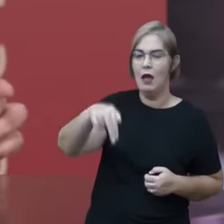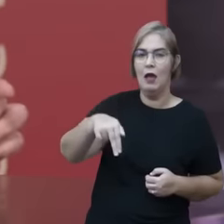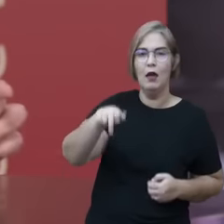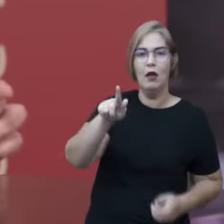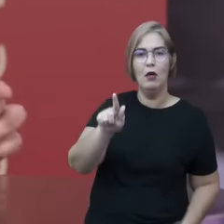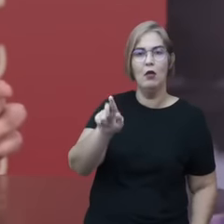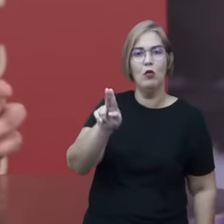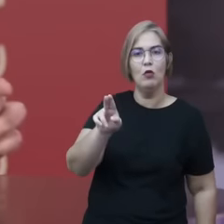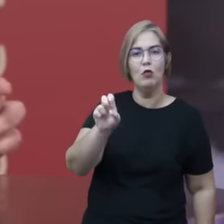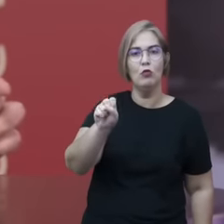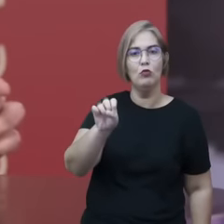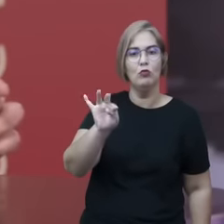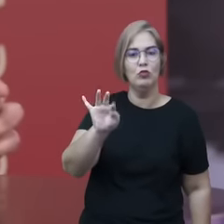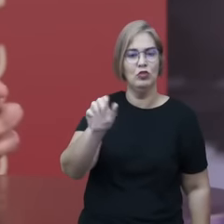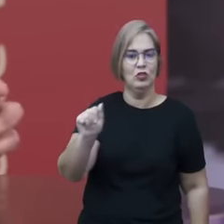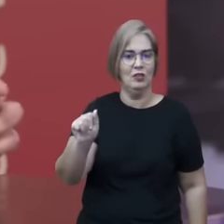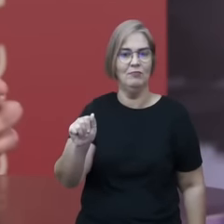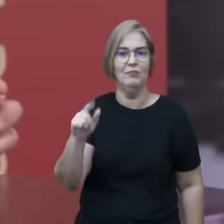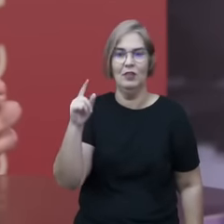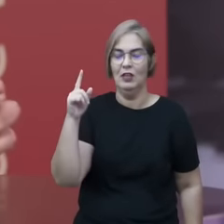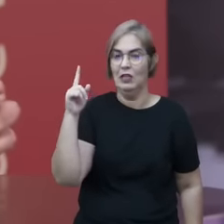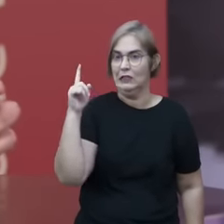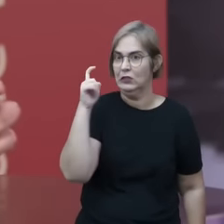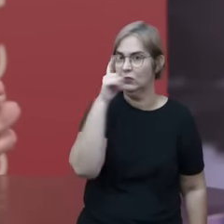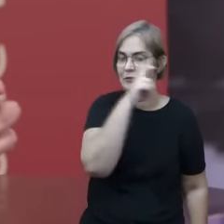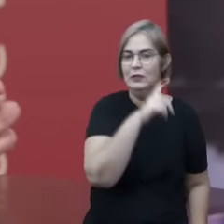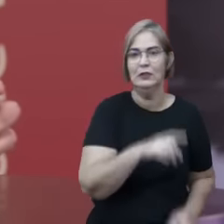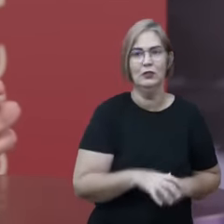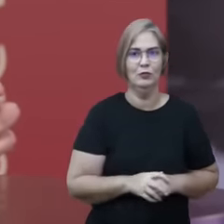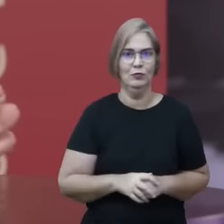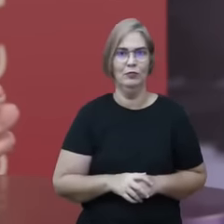Mas Kirkegard está falando da angústia metafísica.